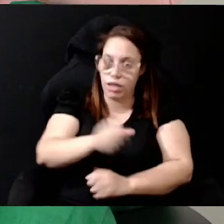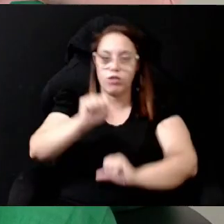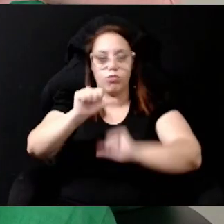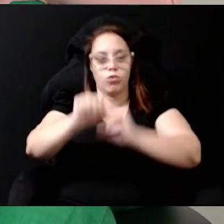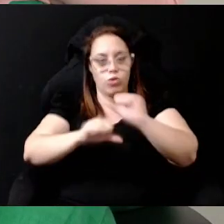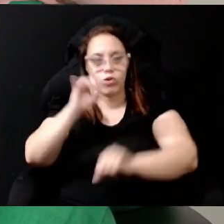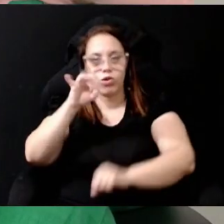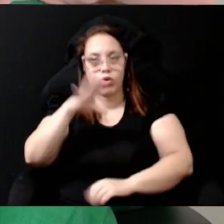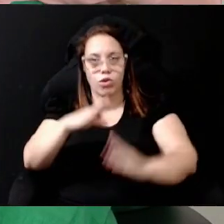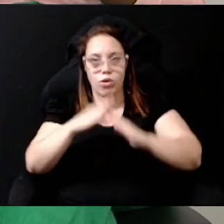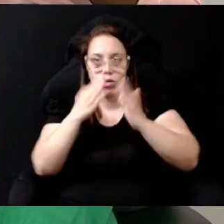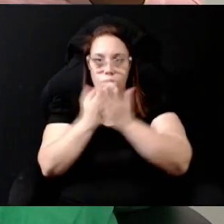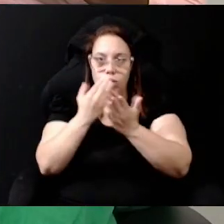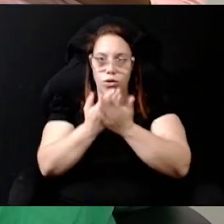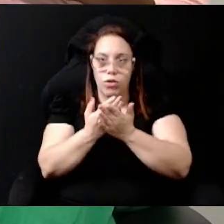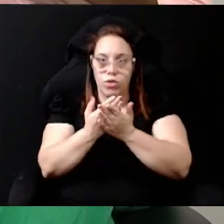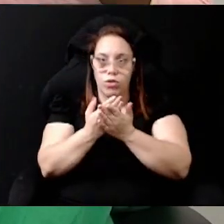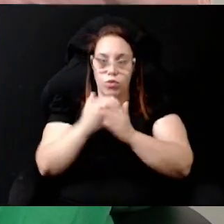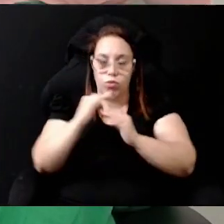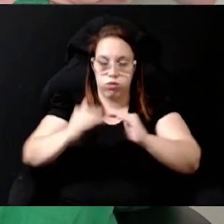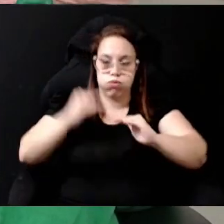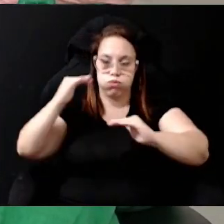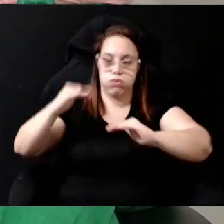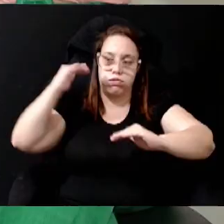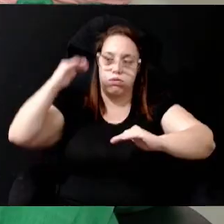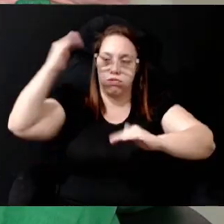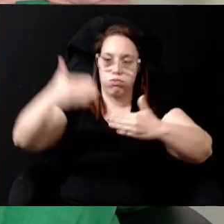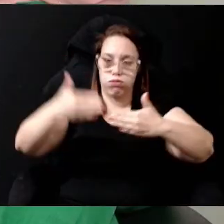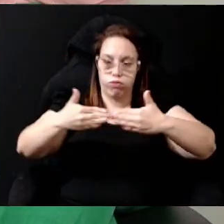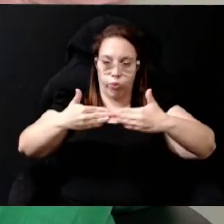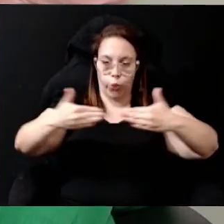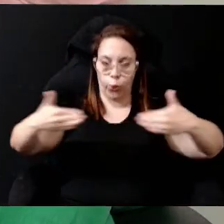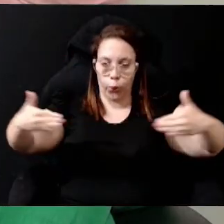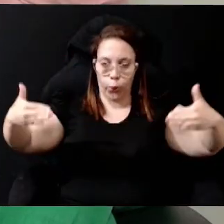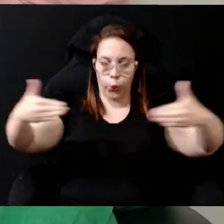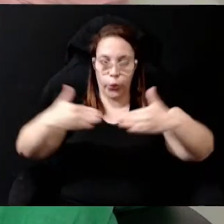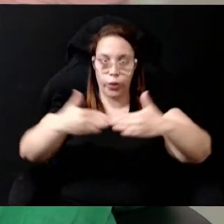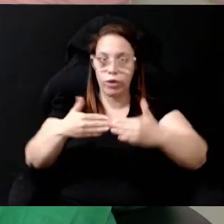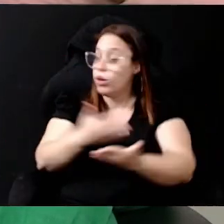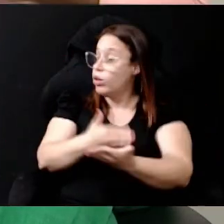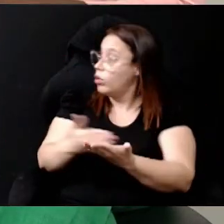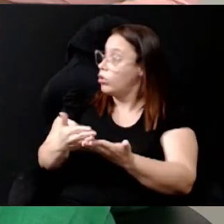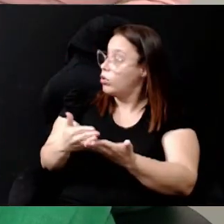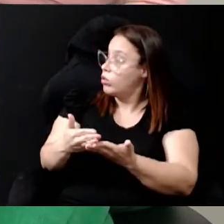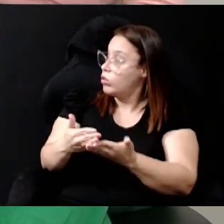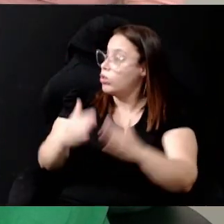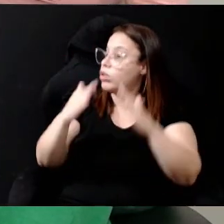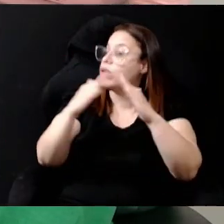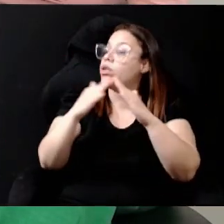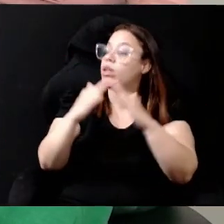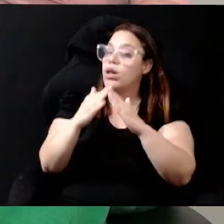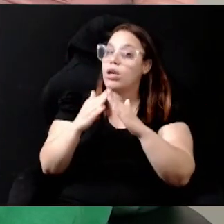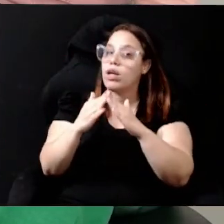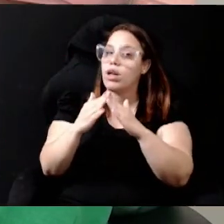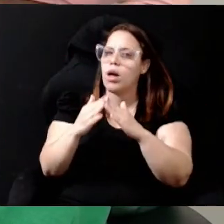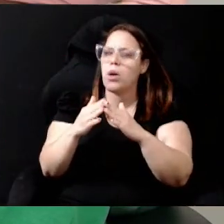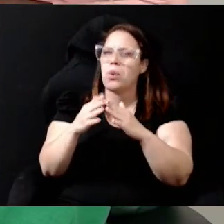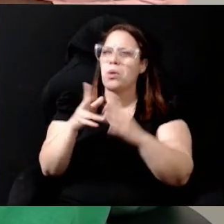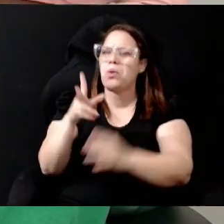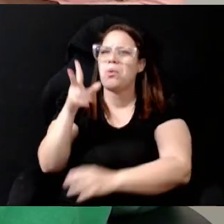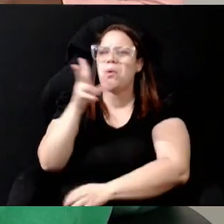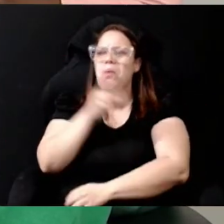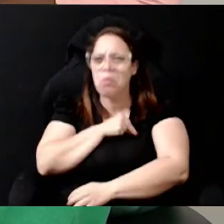da criança, mudando não só a escola, mas acho que a gente extrapola os muros da escola, né? Vamos lá, então. Para a galera que